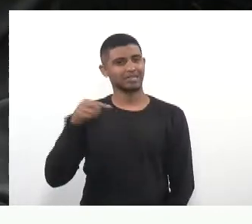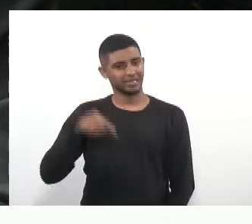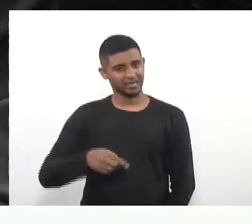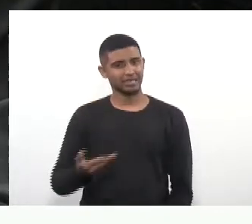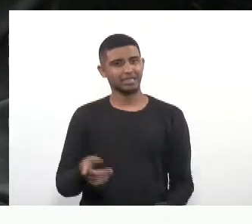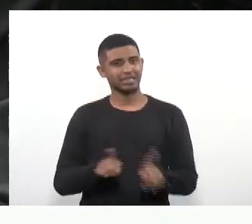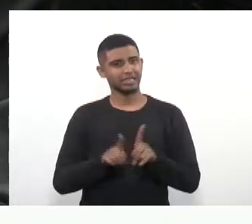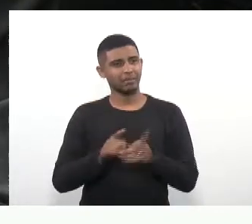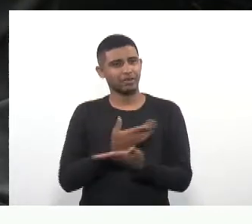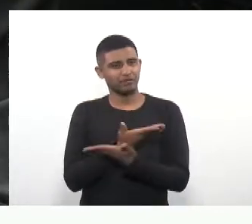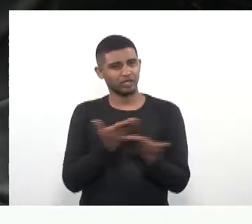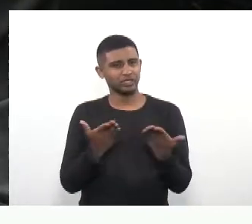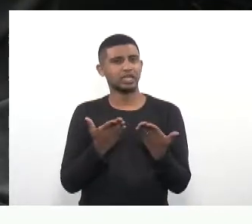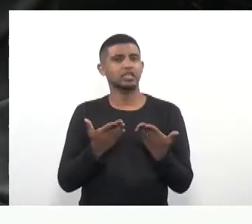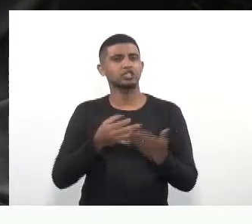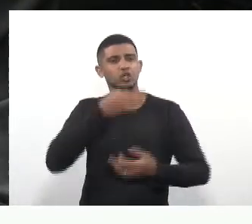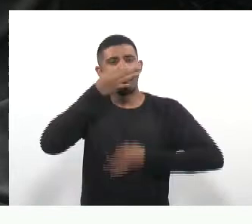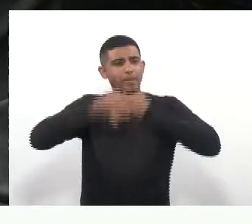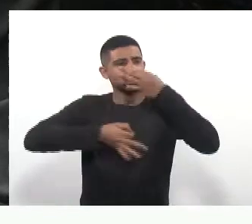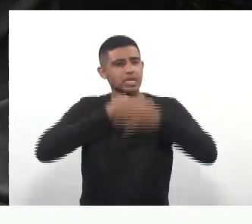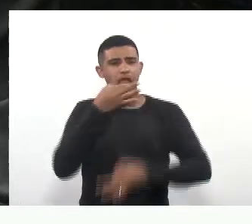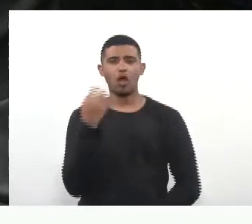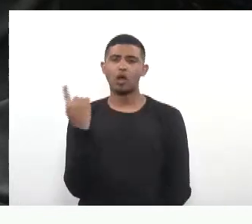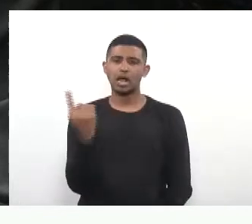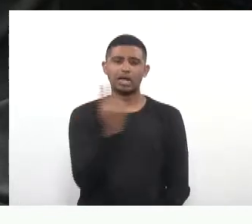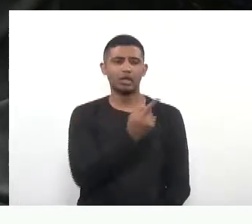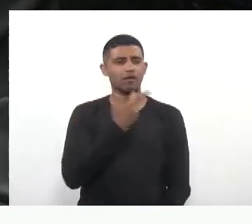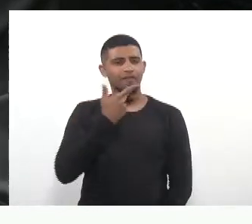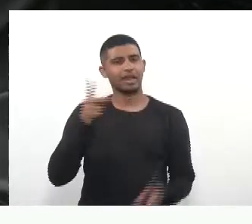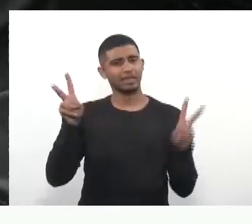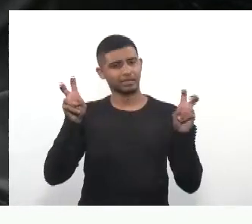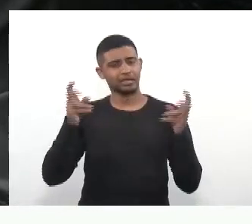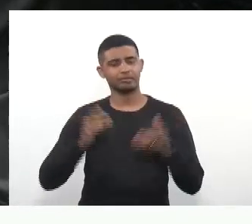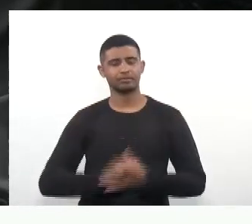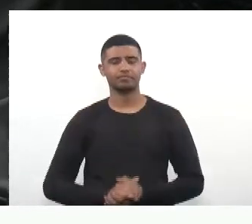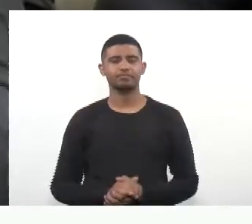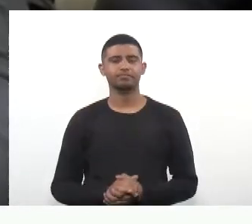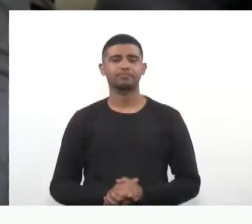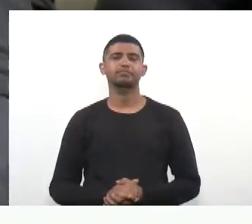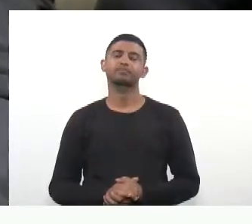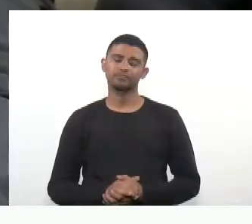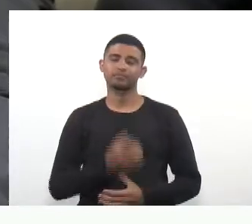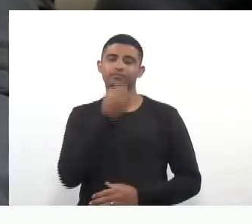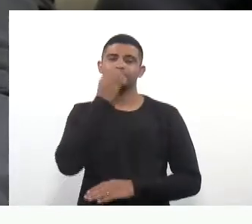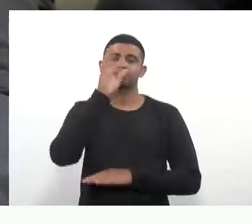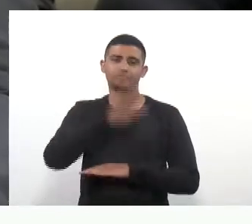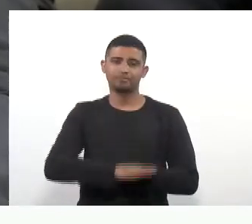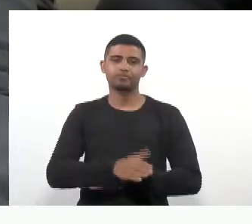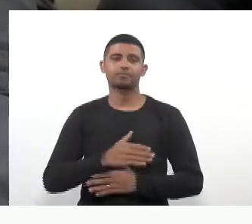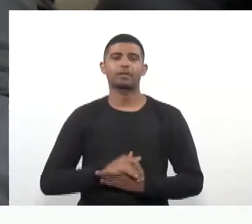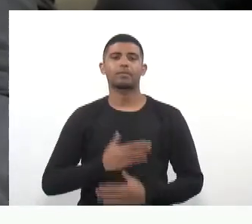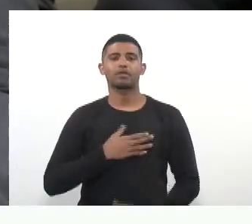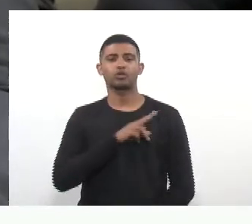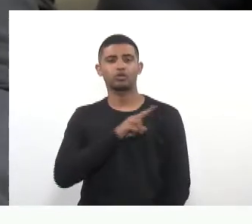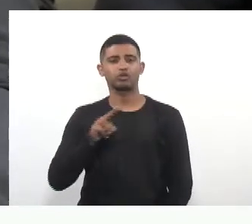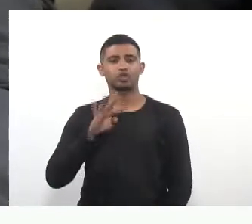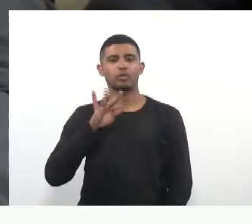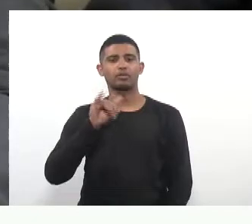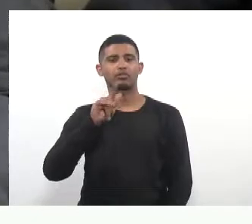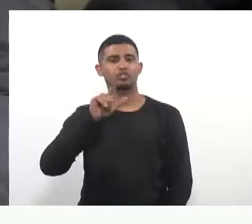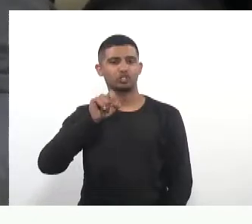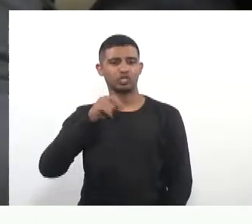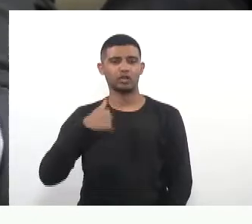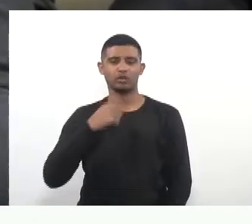vocês fizessem um introito a respeito da opinião de vocês com relação a esse tema também. Boa tarde, meu nome é Tiago Contagem, eu sou